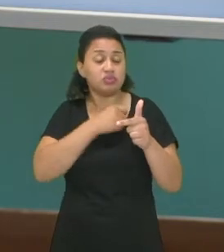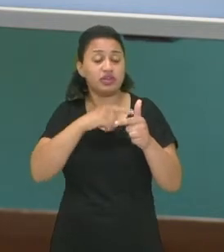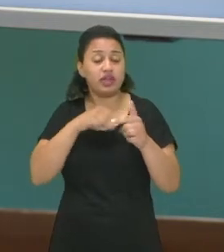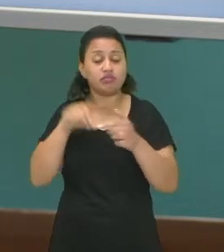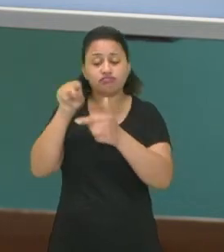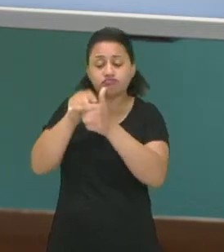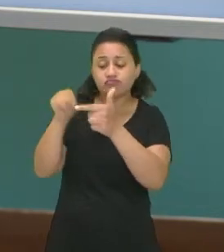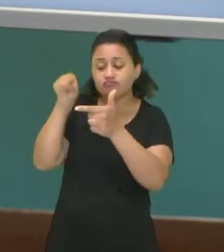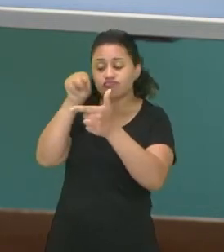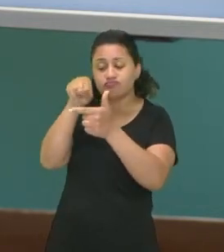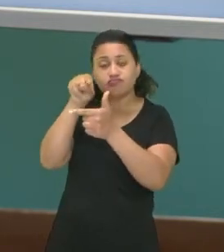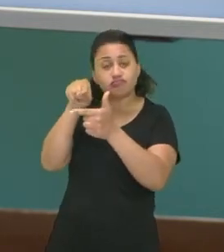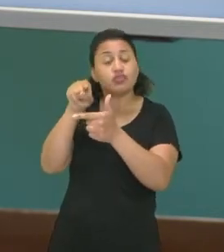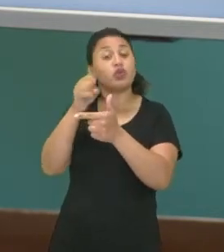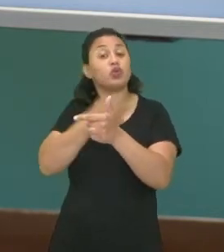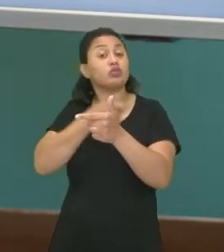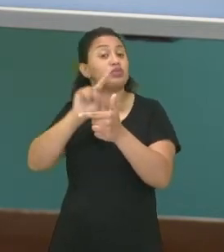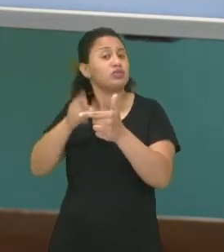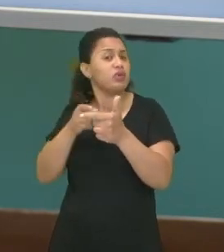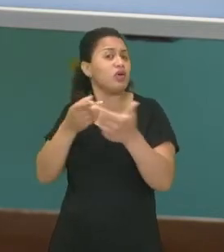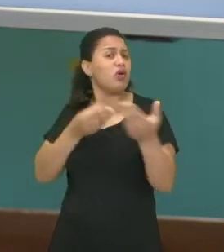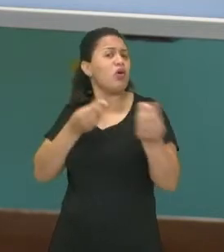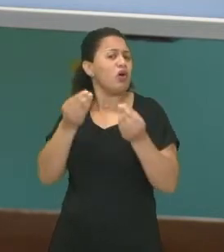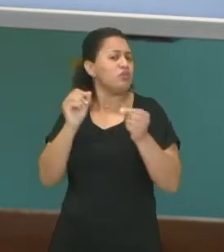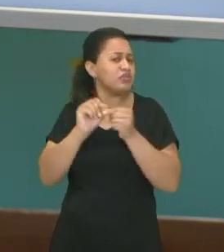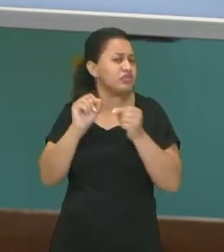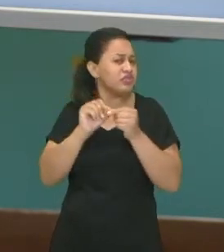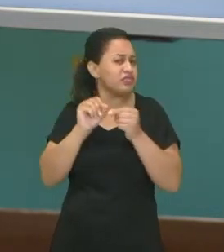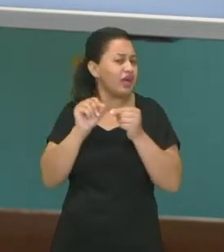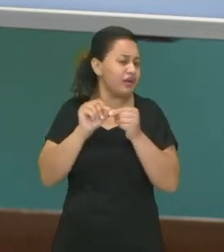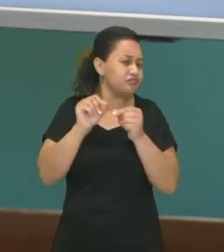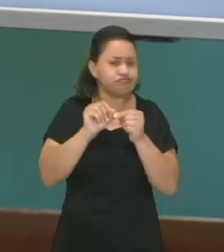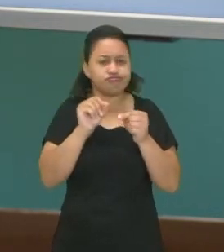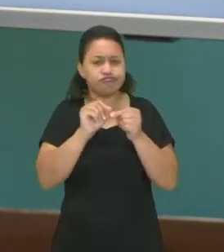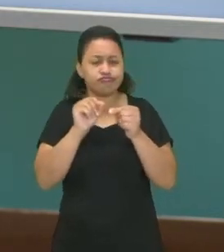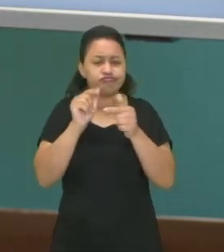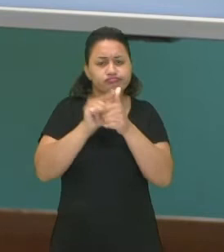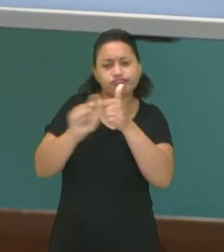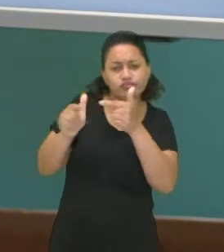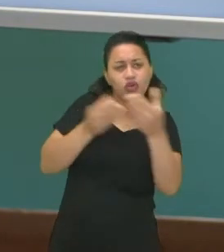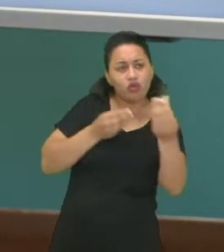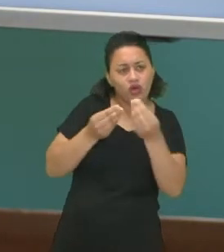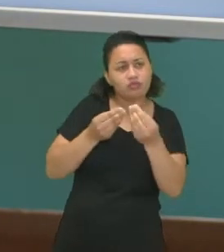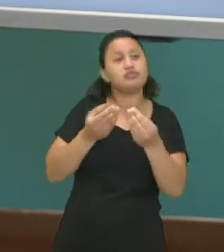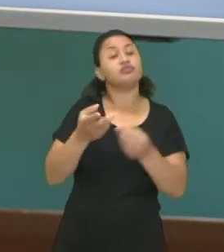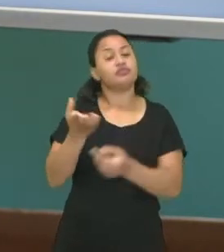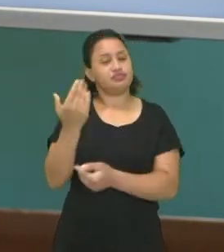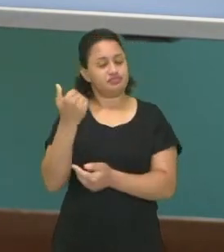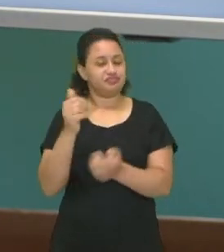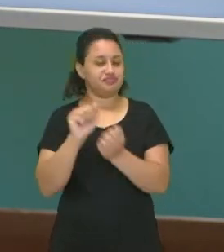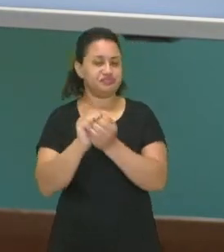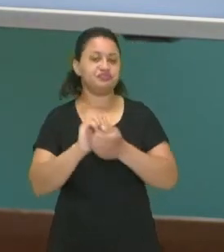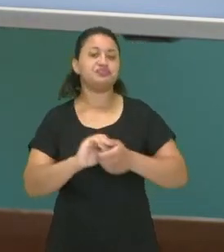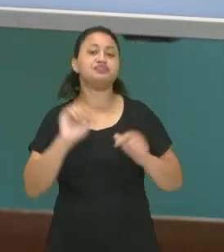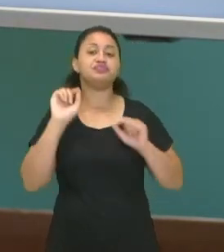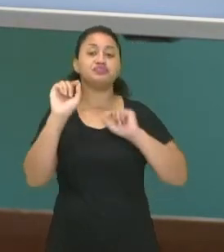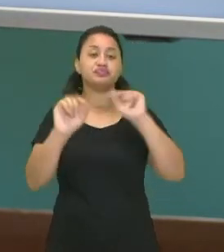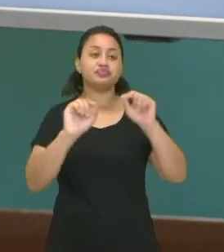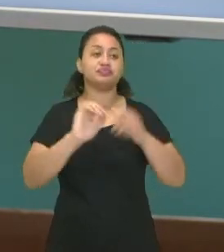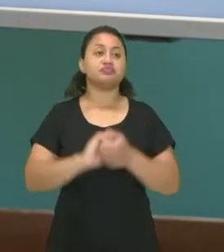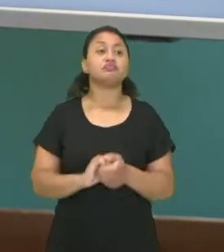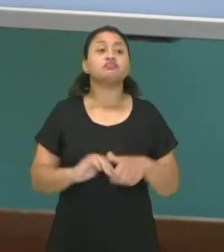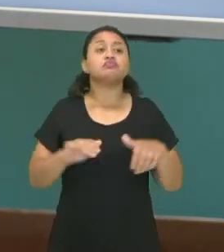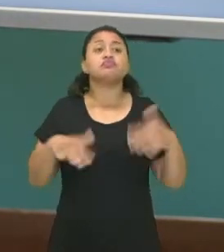né, decimal. Vamos relembrar como é que a gente faz essas continhas de divisão? Então, vamos lá comigo, olha só. Antes disso,